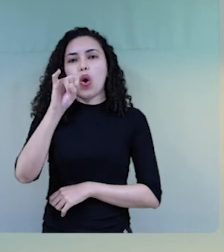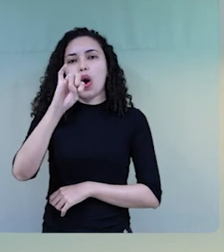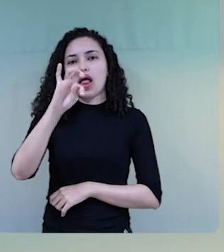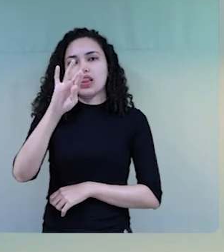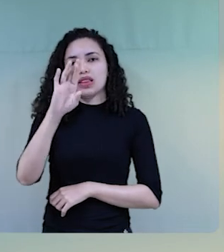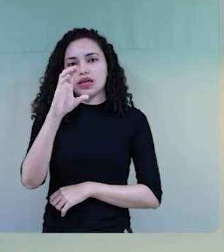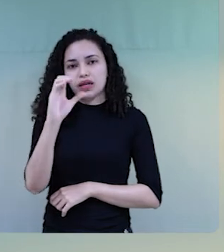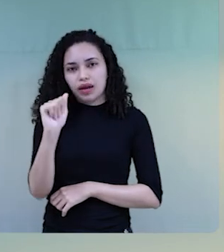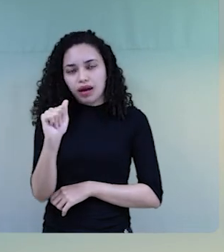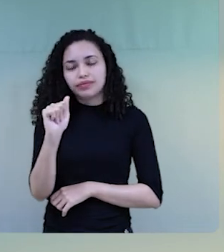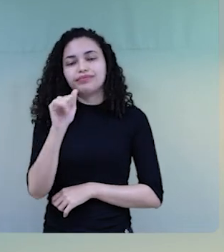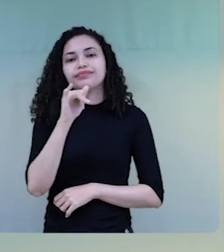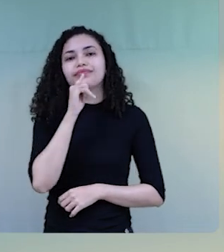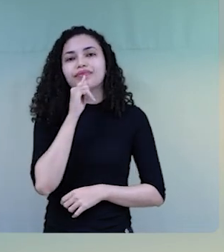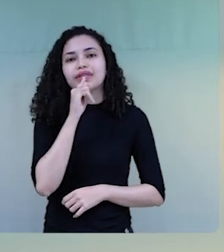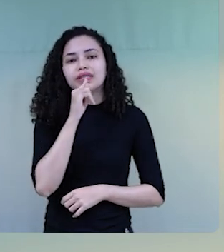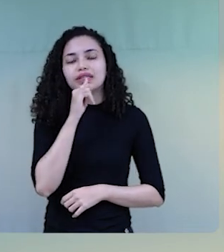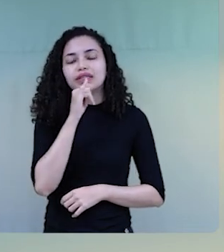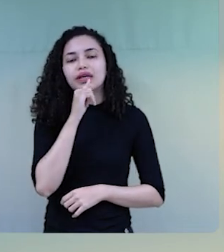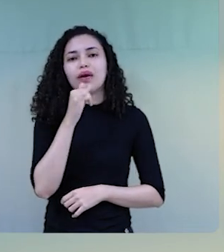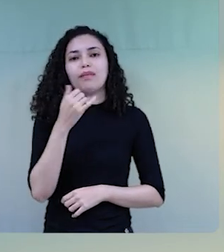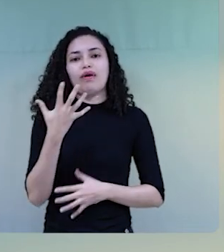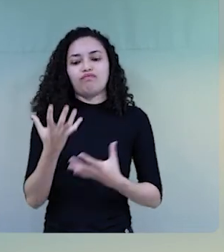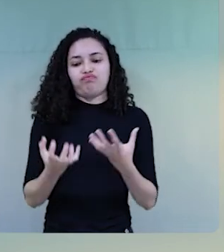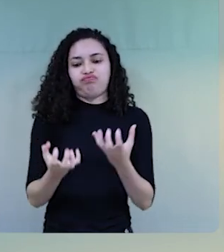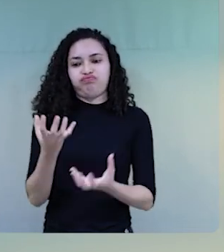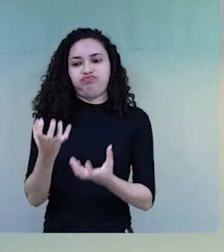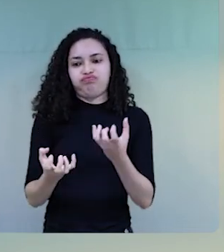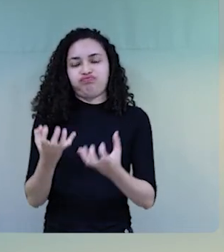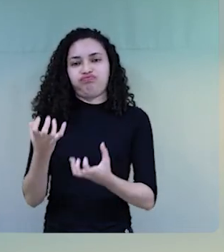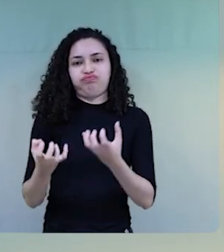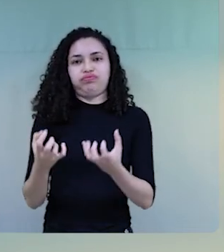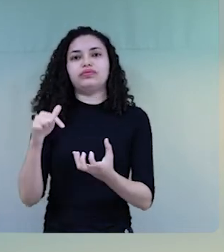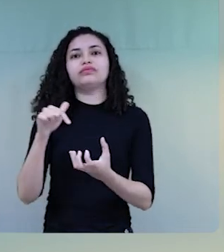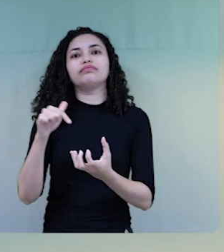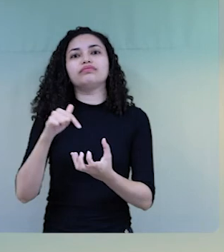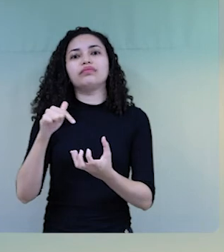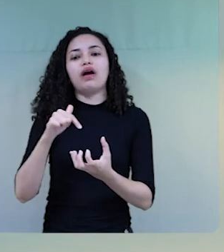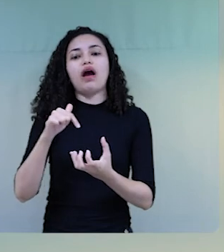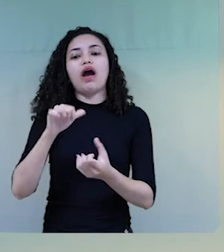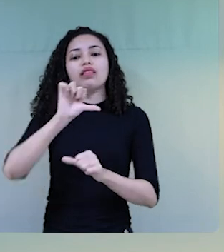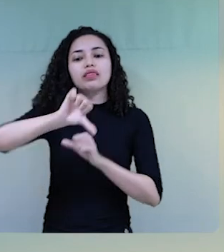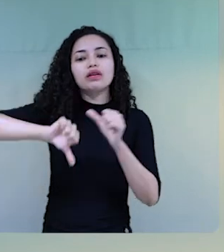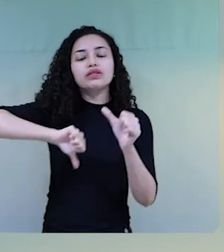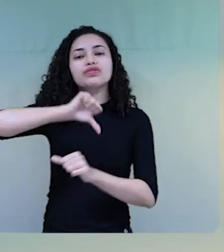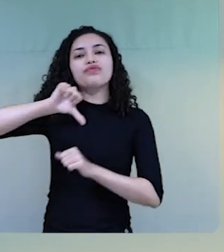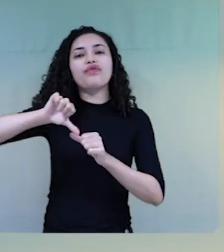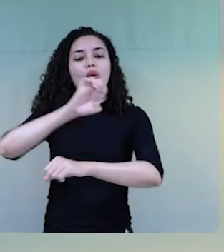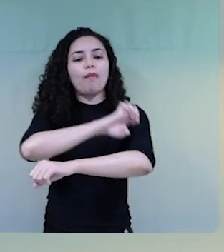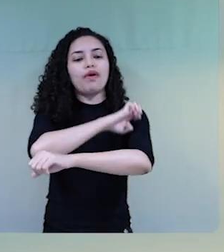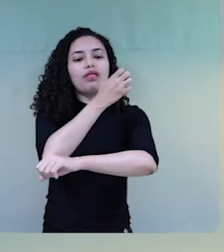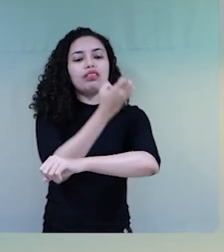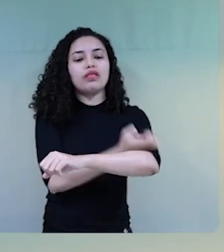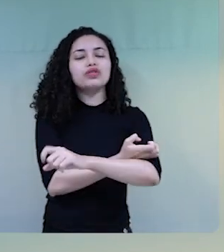uma enceradeira industrial, ele transforma o quê? A energia elétrica em quê? Na